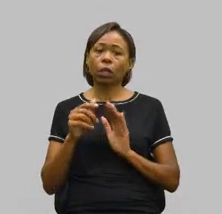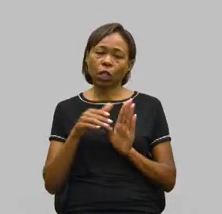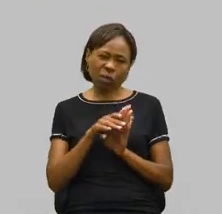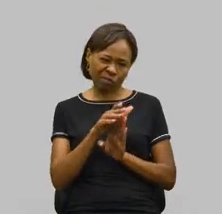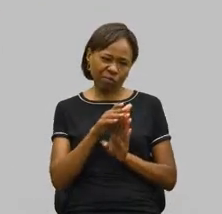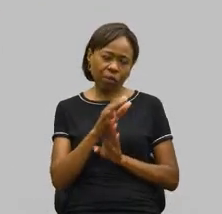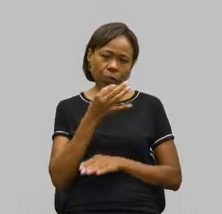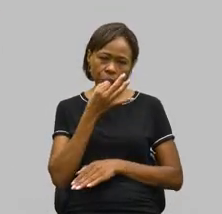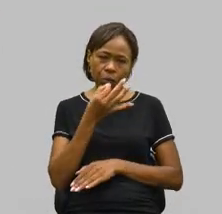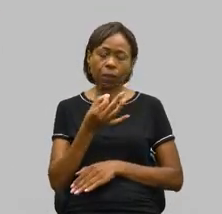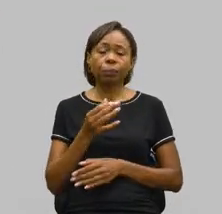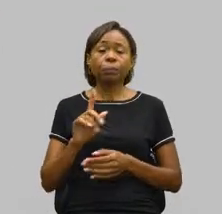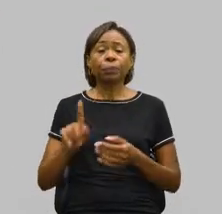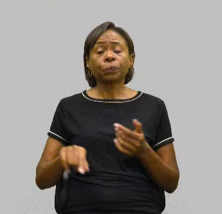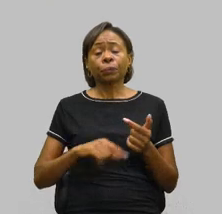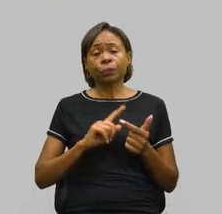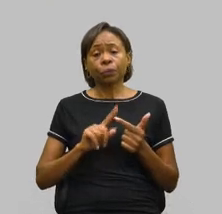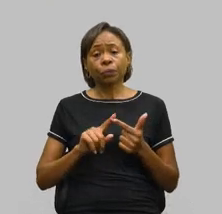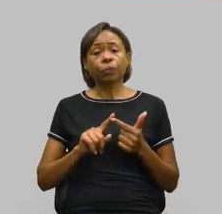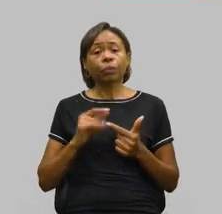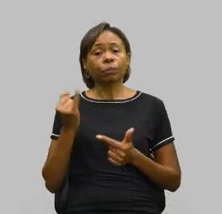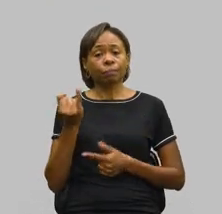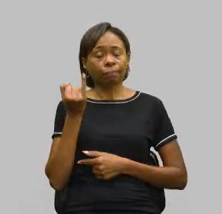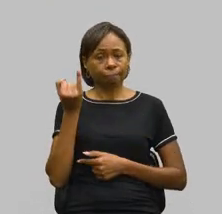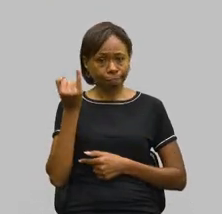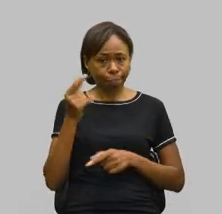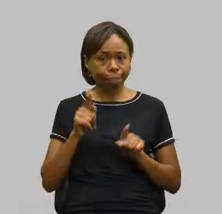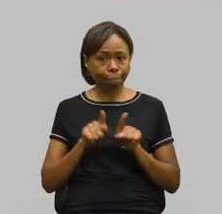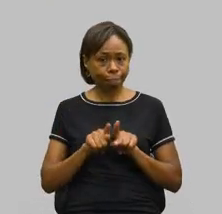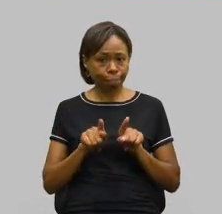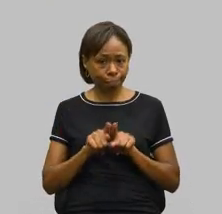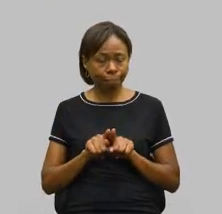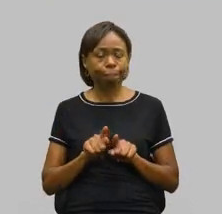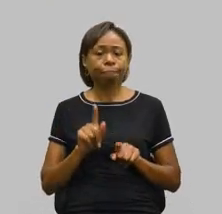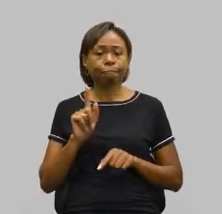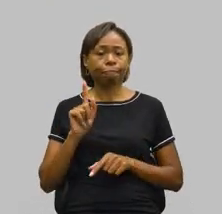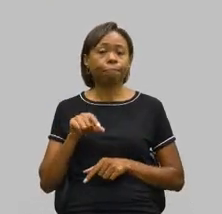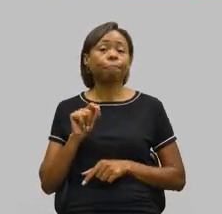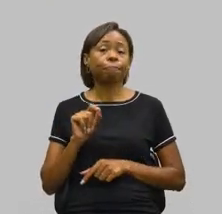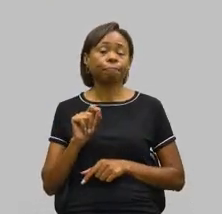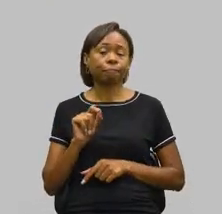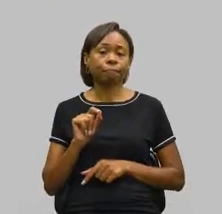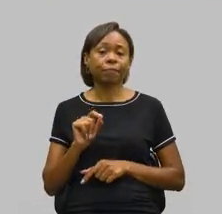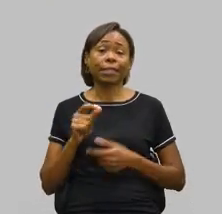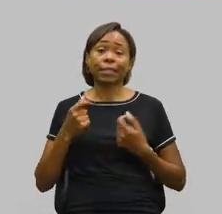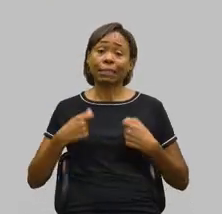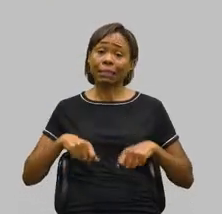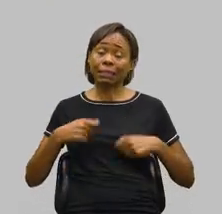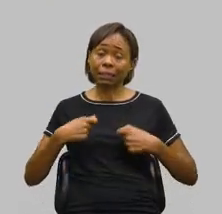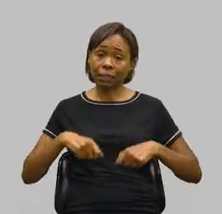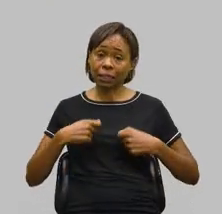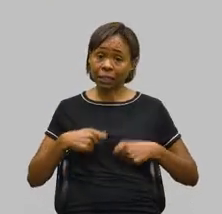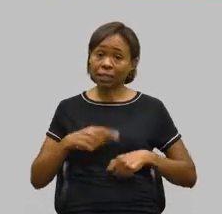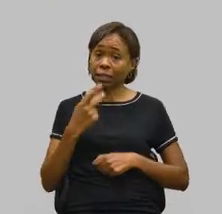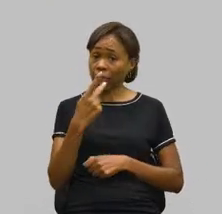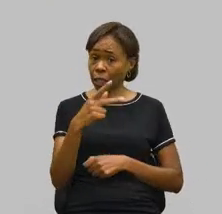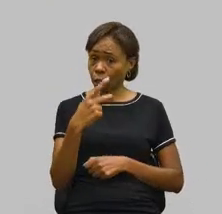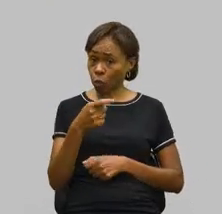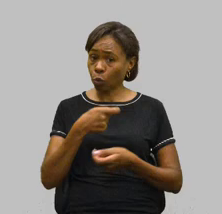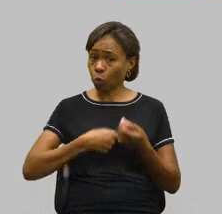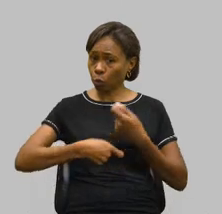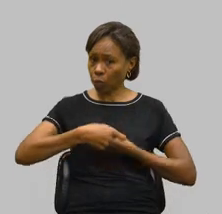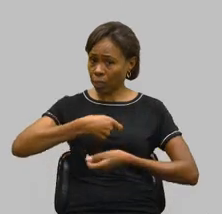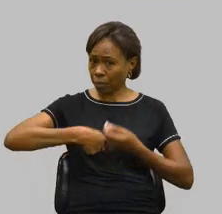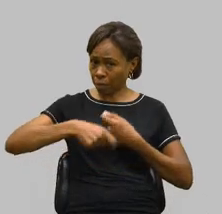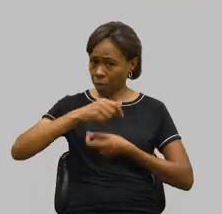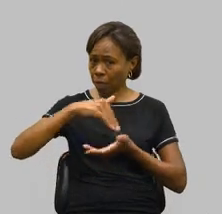momento e um fato também extremamente M importante que eu que eu considero que seria crucial na gestão sua à frente da secretaria se